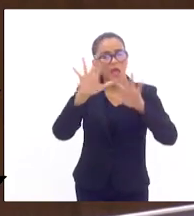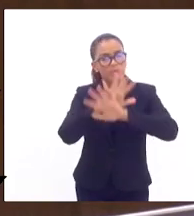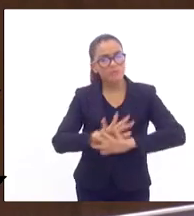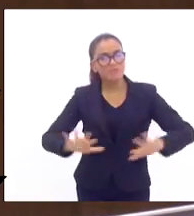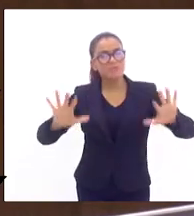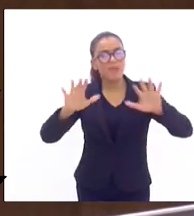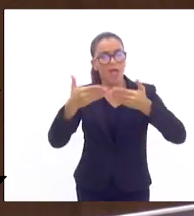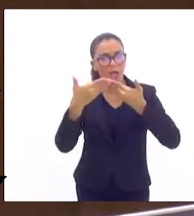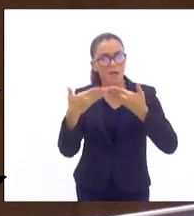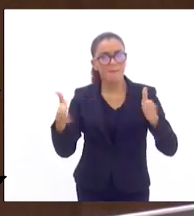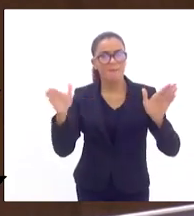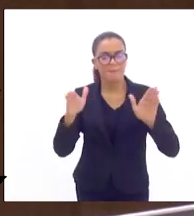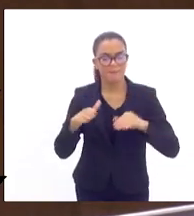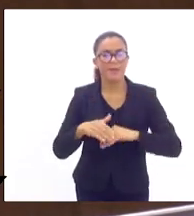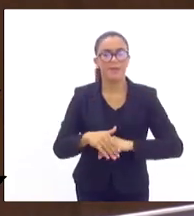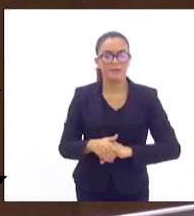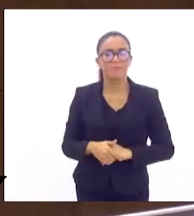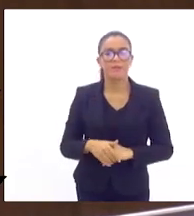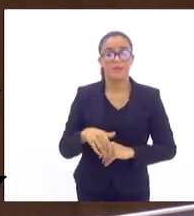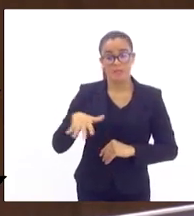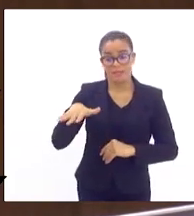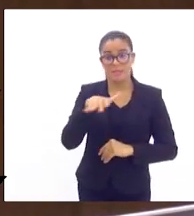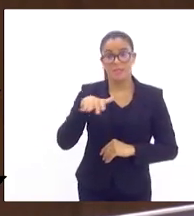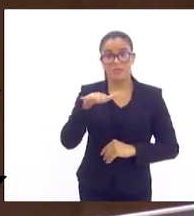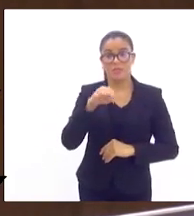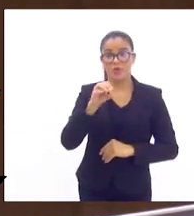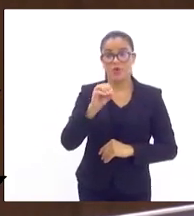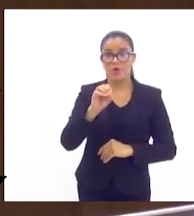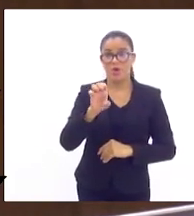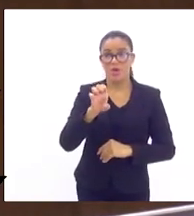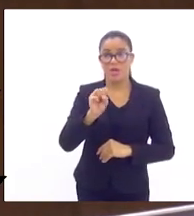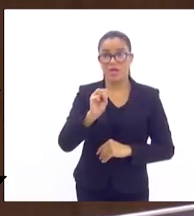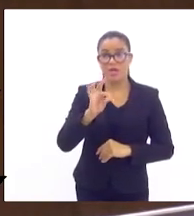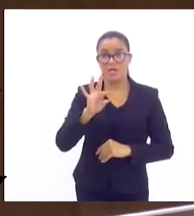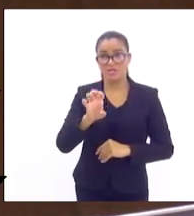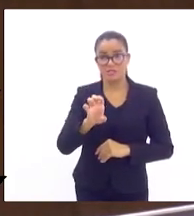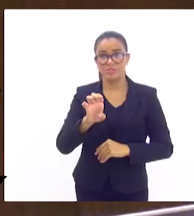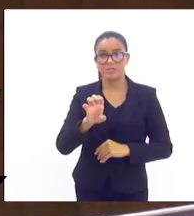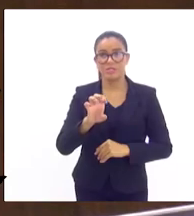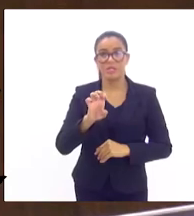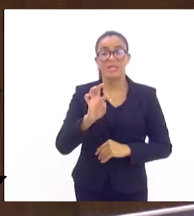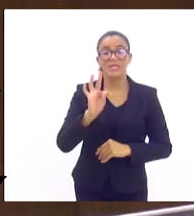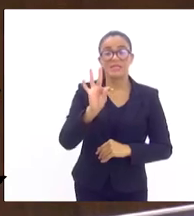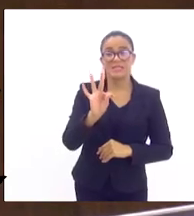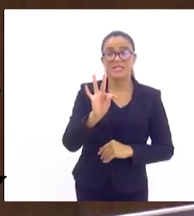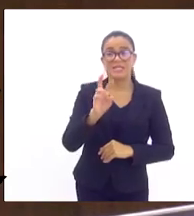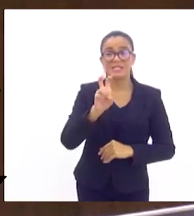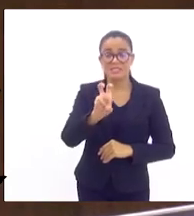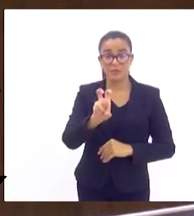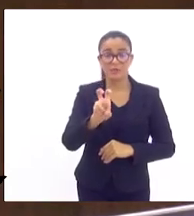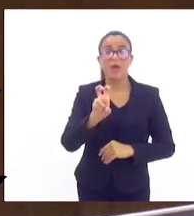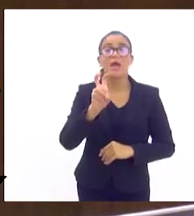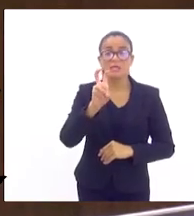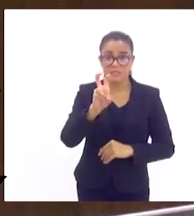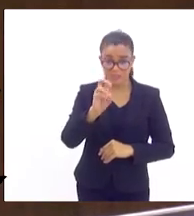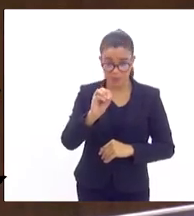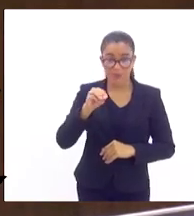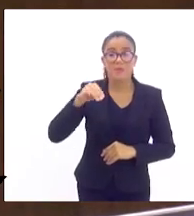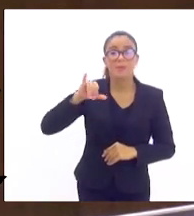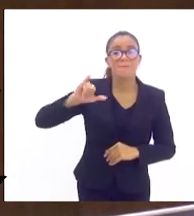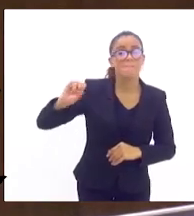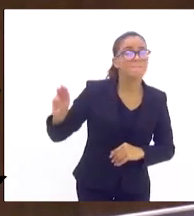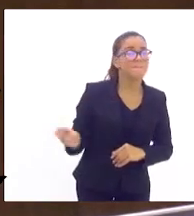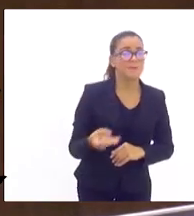e aberto. Na Zona Oeste, na AP5 como um todo, serão 50 milhões em áreas irregulares,